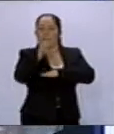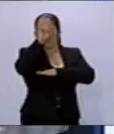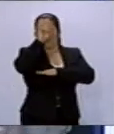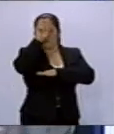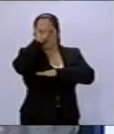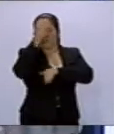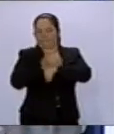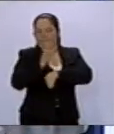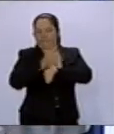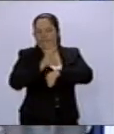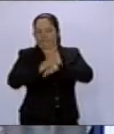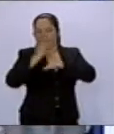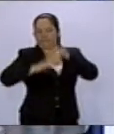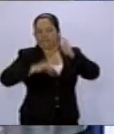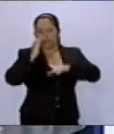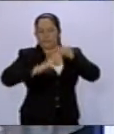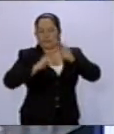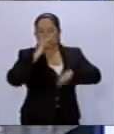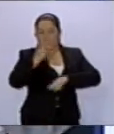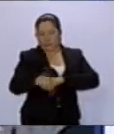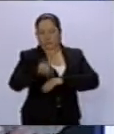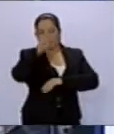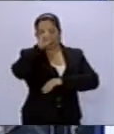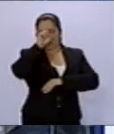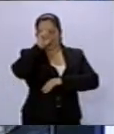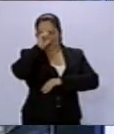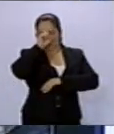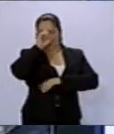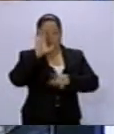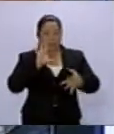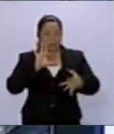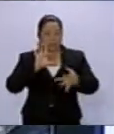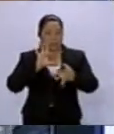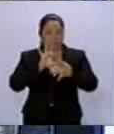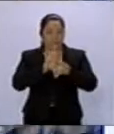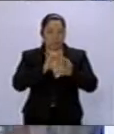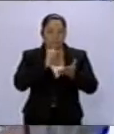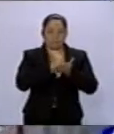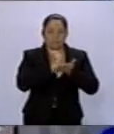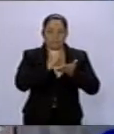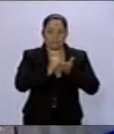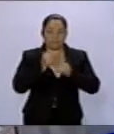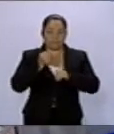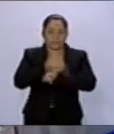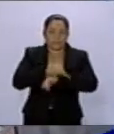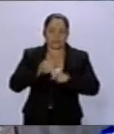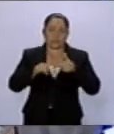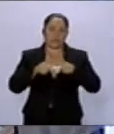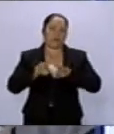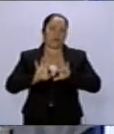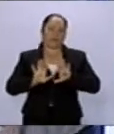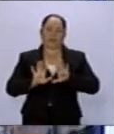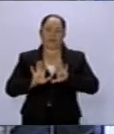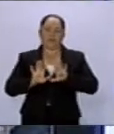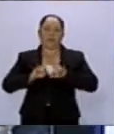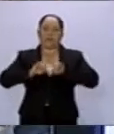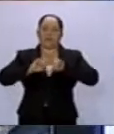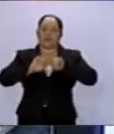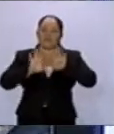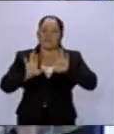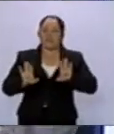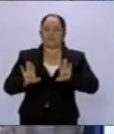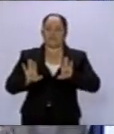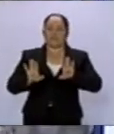condição efetiva de não ter vínculo estabelecido reconhece até do ponto de vista da isenção do imposto de renda e do código tributária